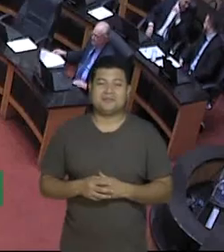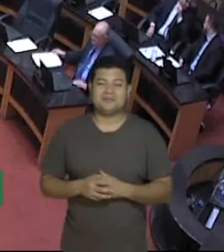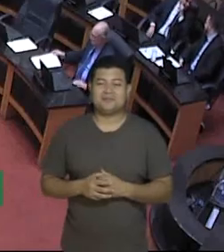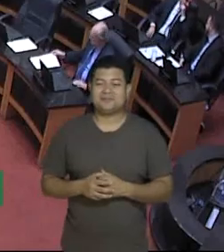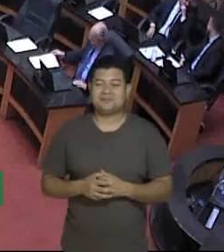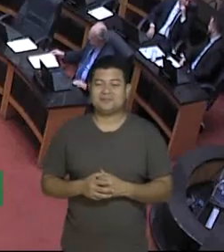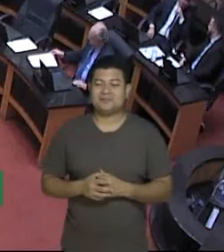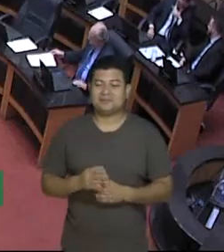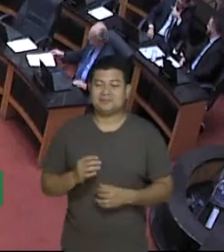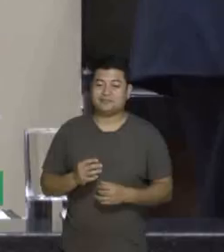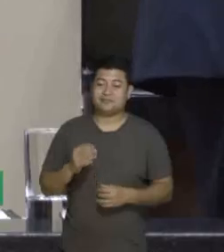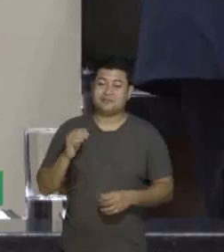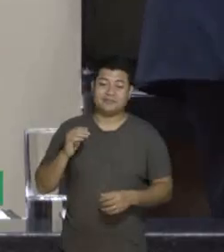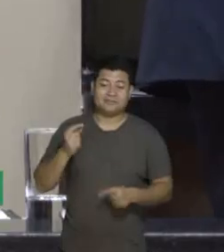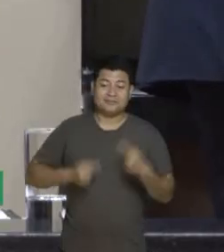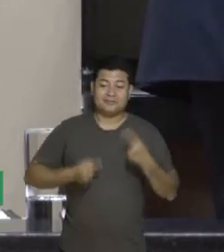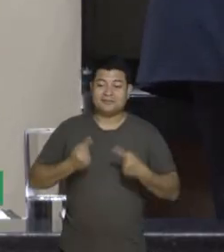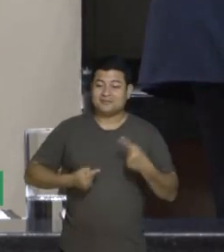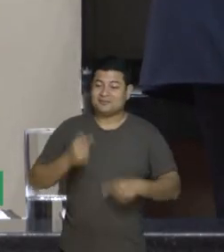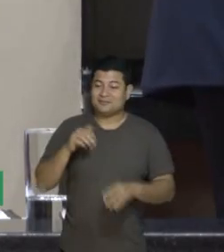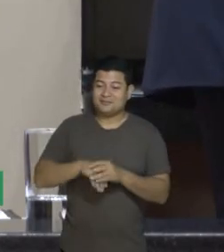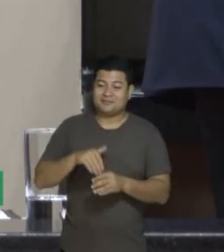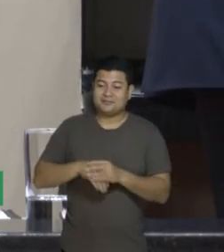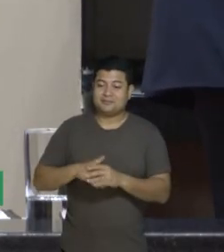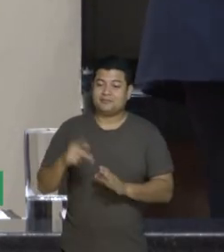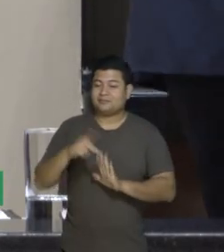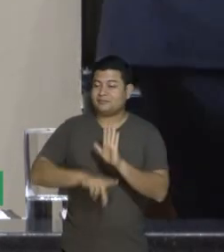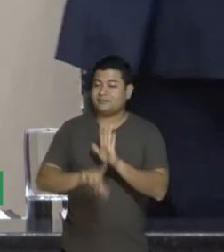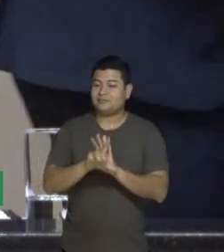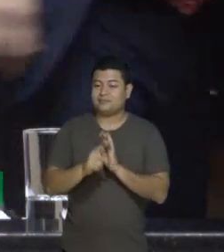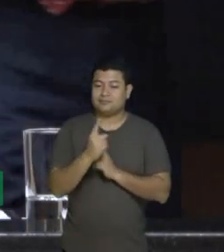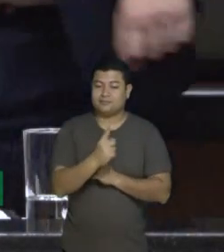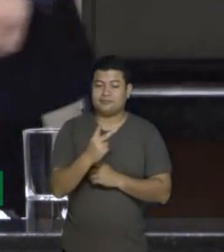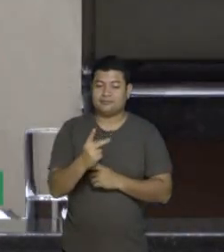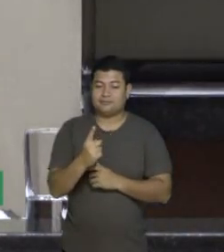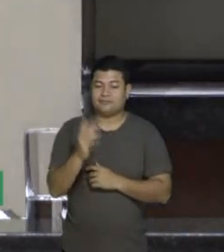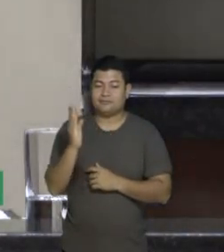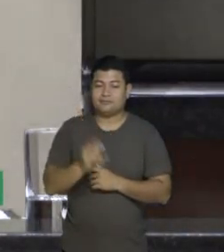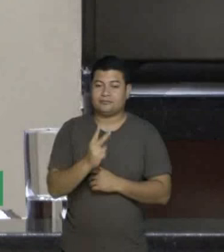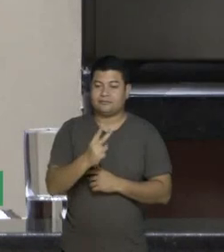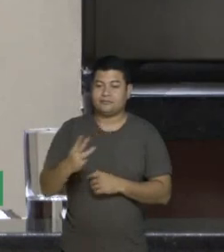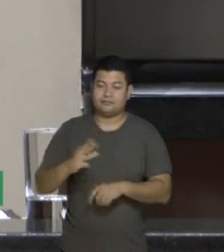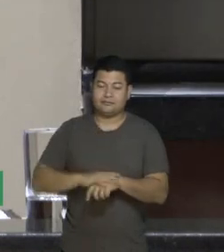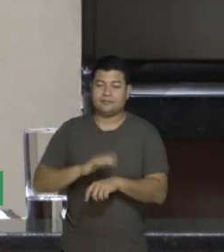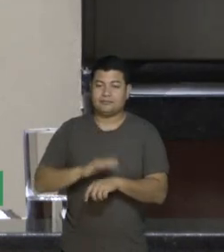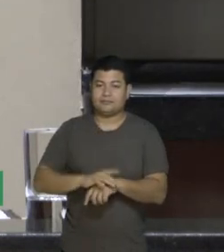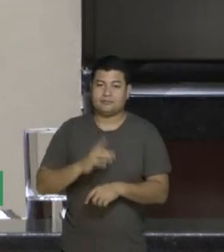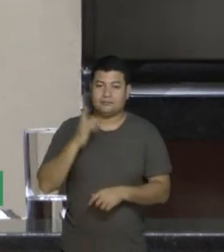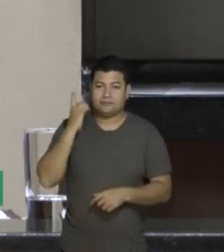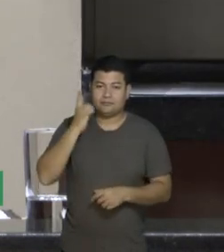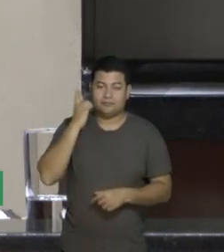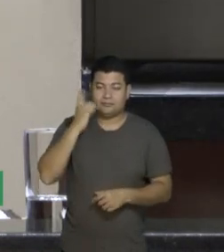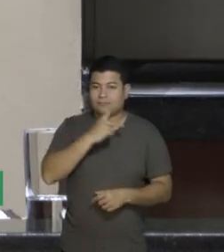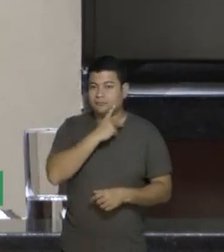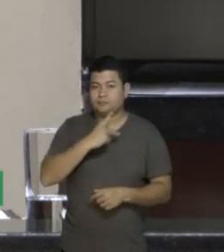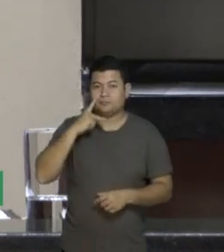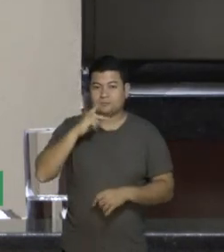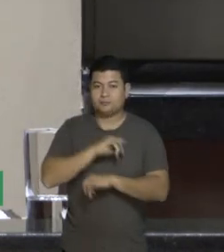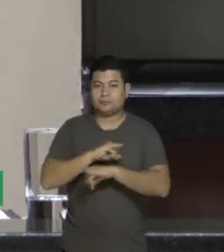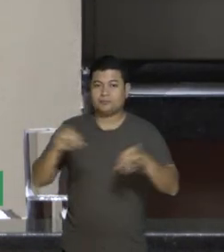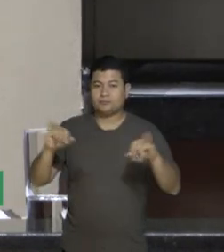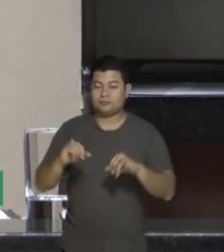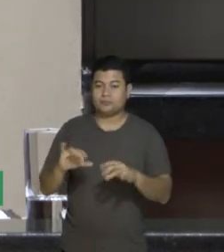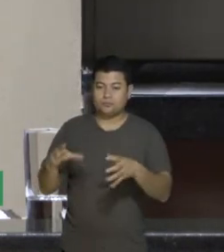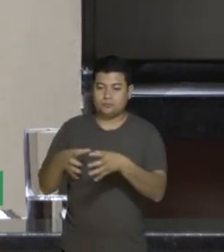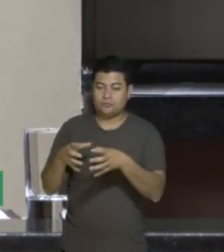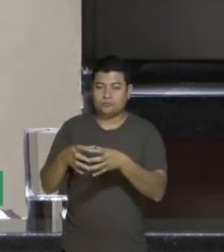Discussão e votação em turno único do projeto de lei 121/2023, autoria deputado Pepe Colasso, declara de utilidade pública o grupo de escoteiro